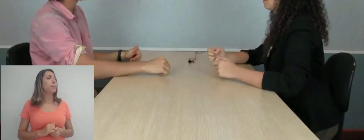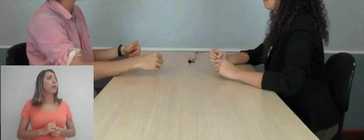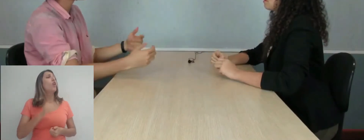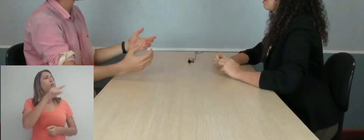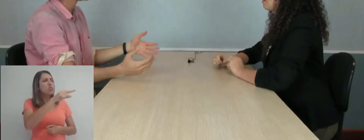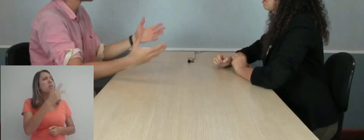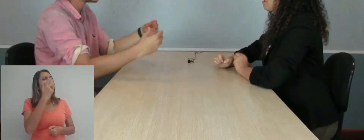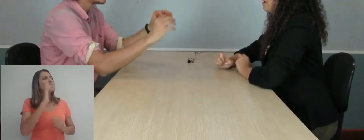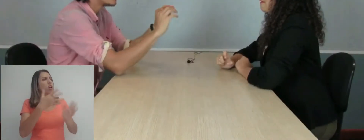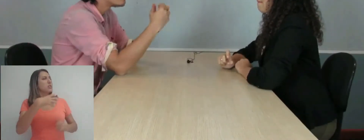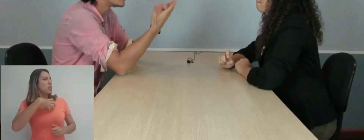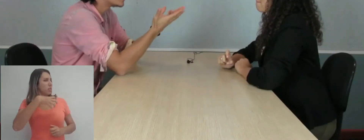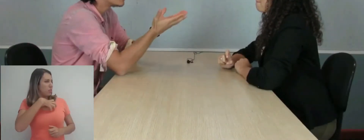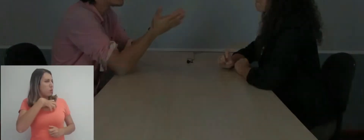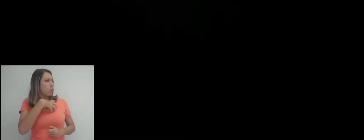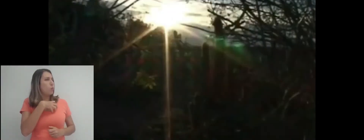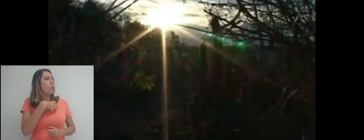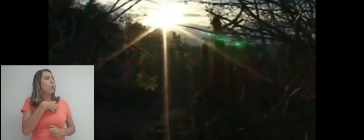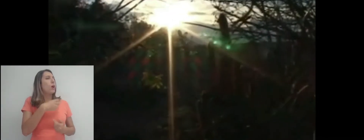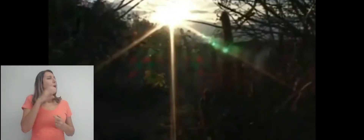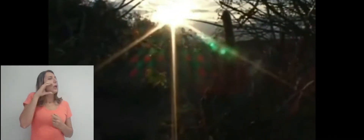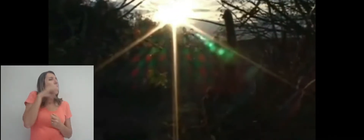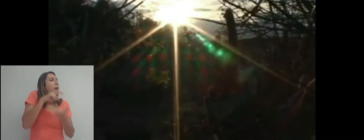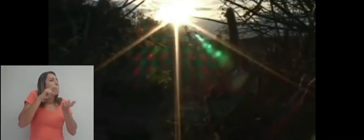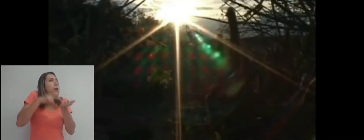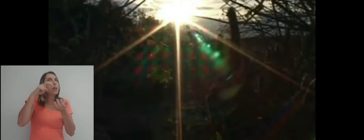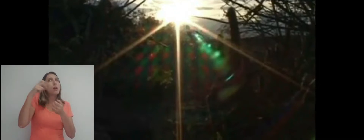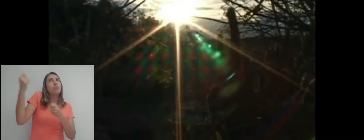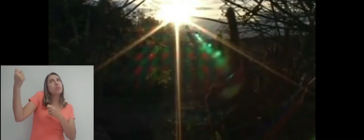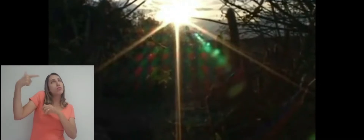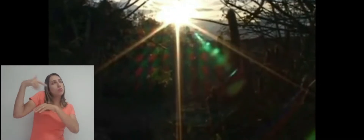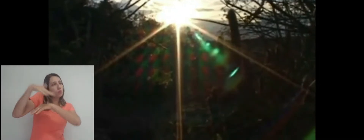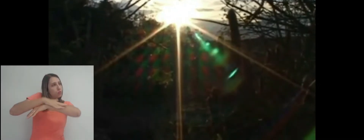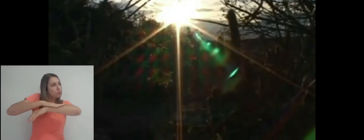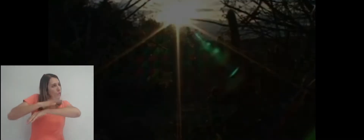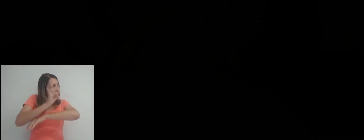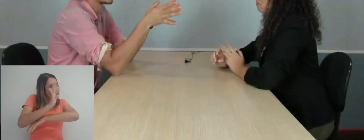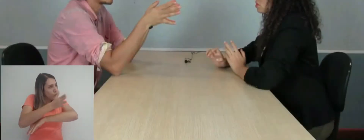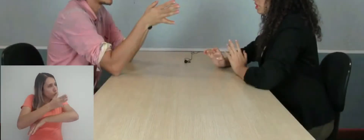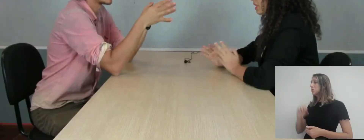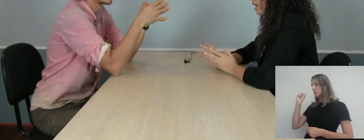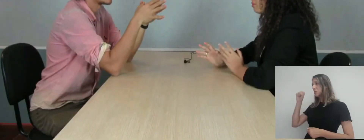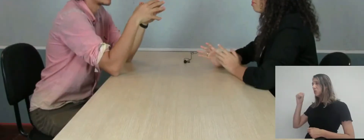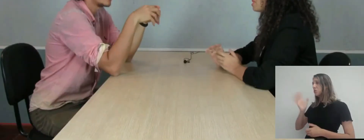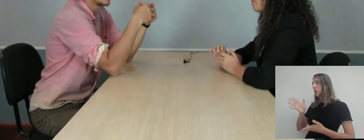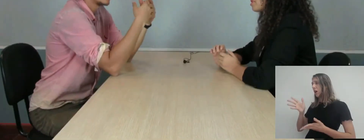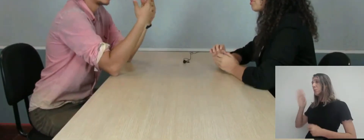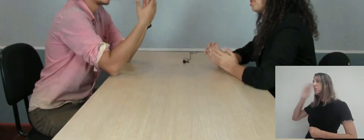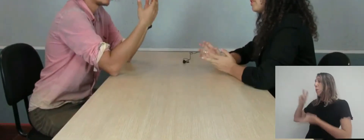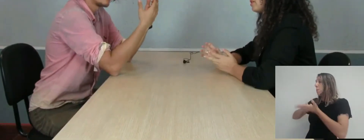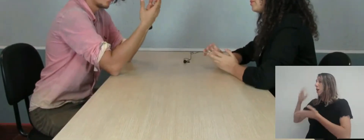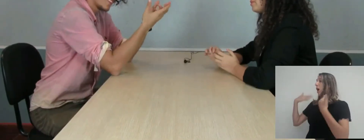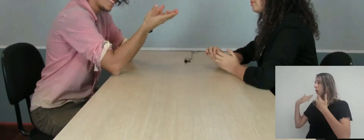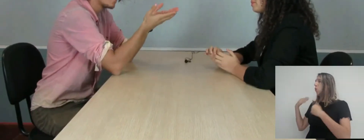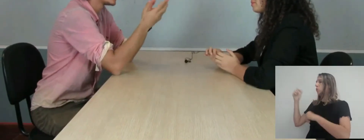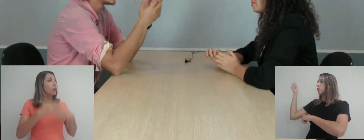A senhora já deve ter sentido se esquentado pela manhã com a chegada dos primeiros raios solares, não é? Sim, claro. Principalmente nas